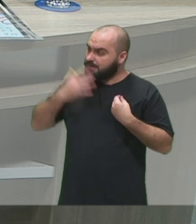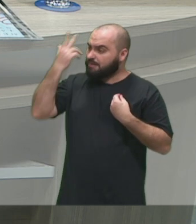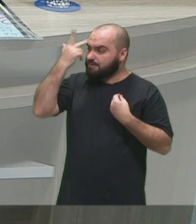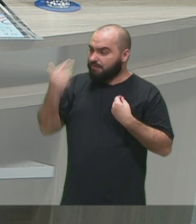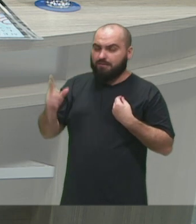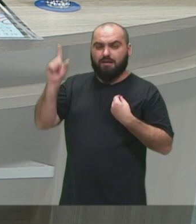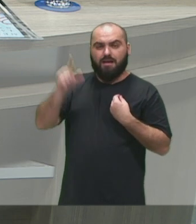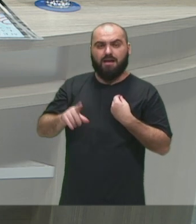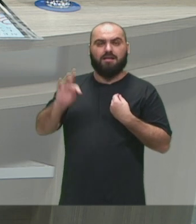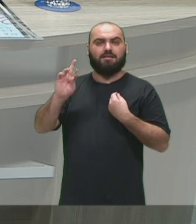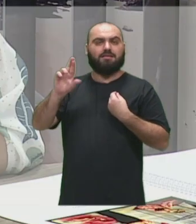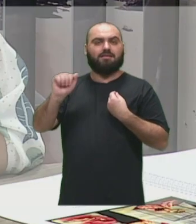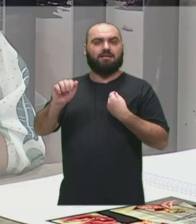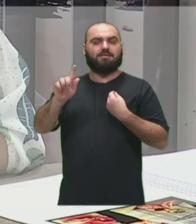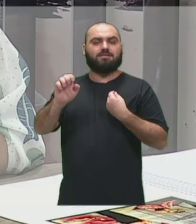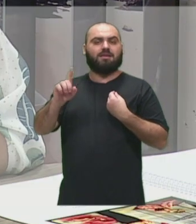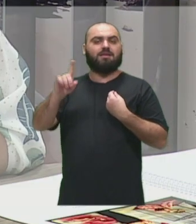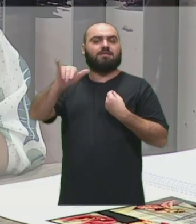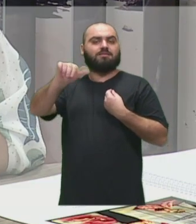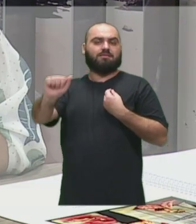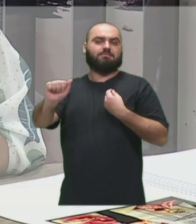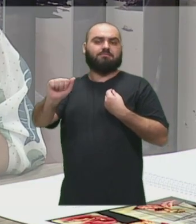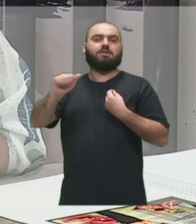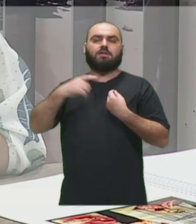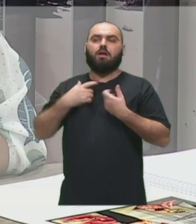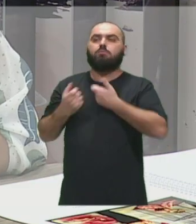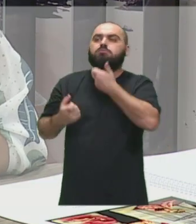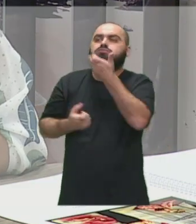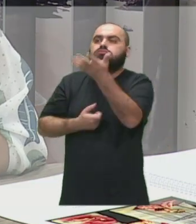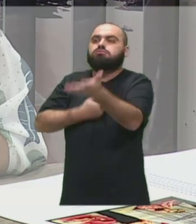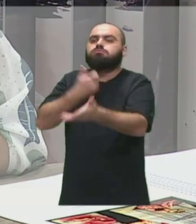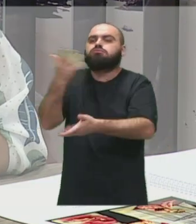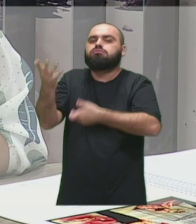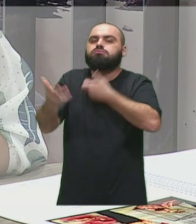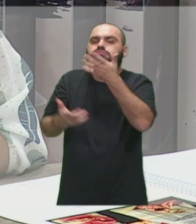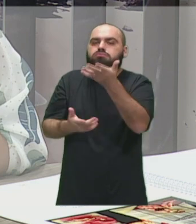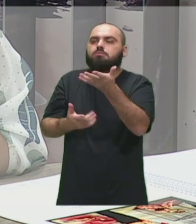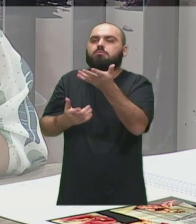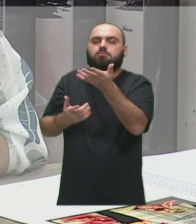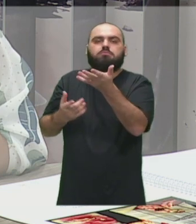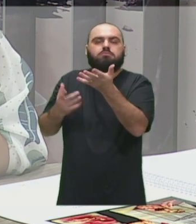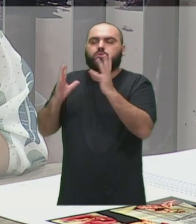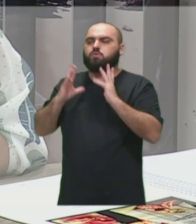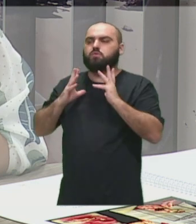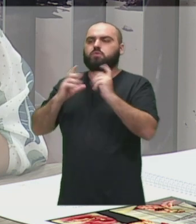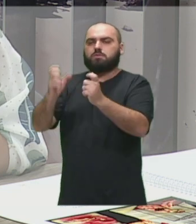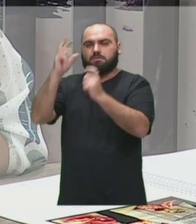parte da arte que eu usei a tragédia. Eu contei a minha história, narrei a história,